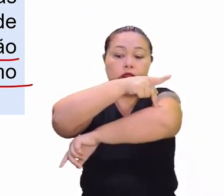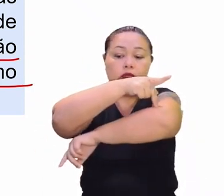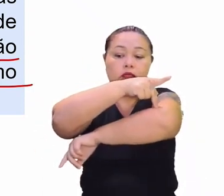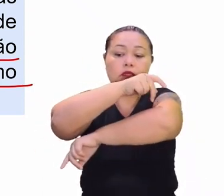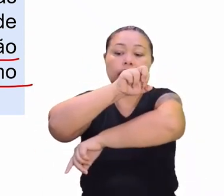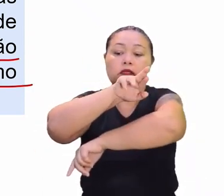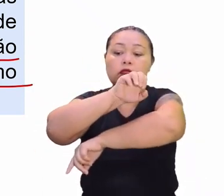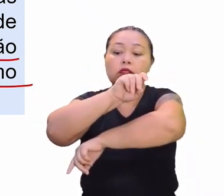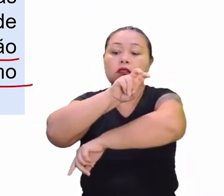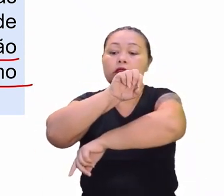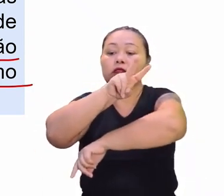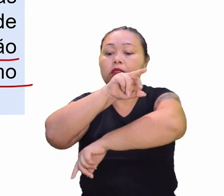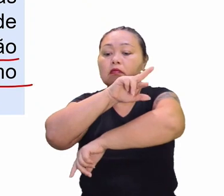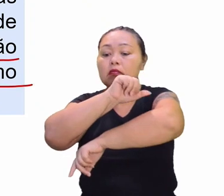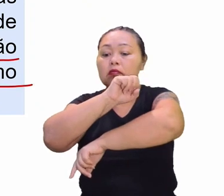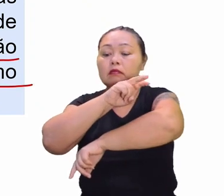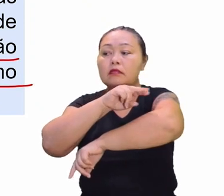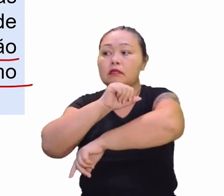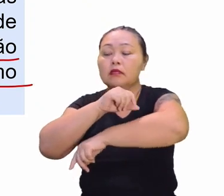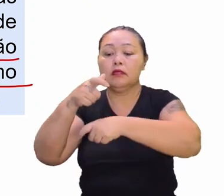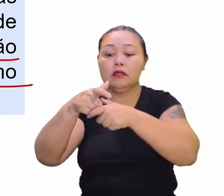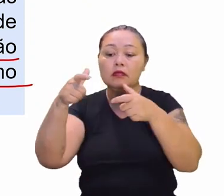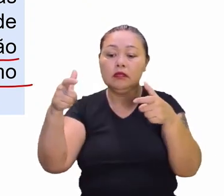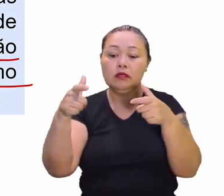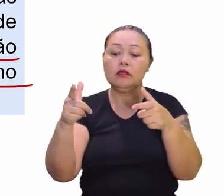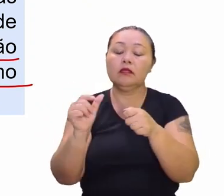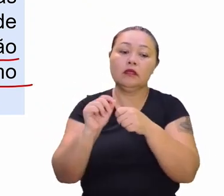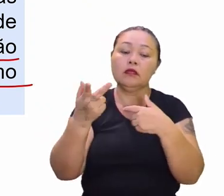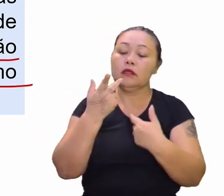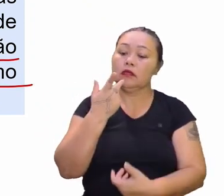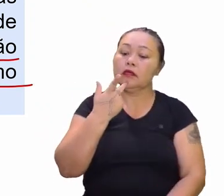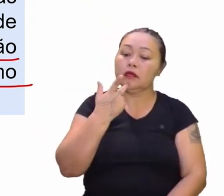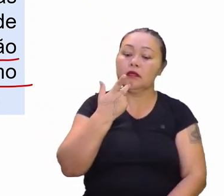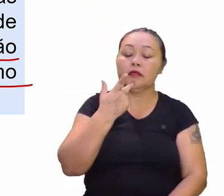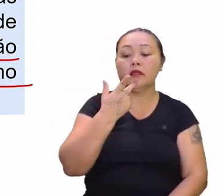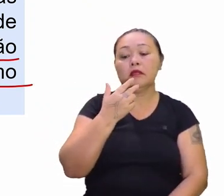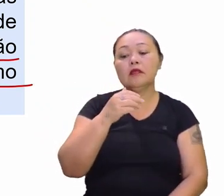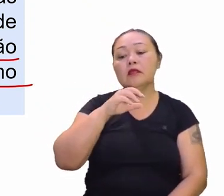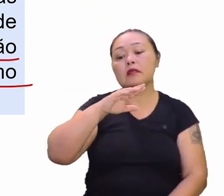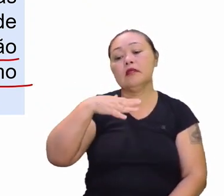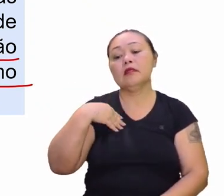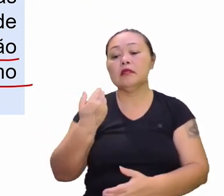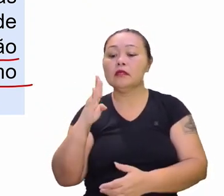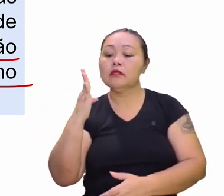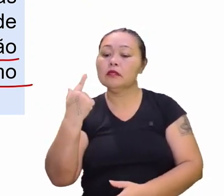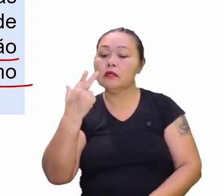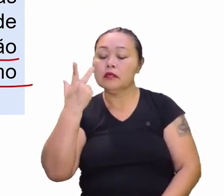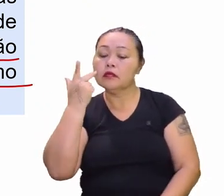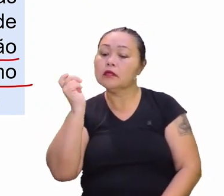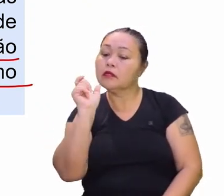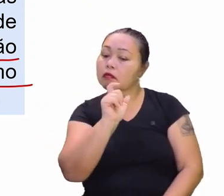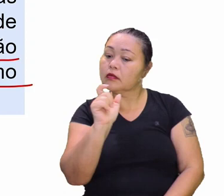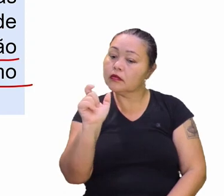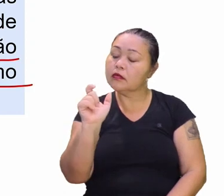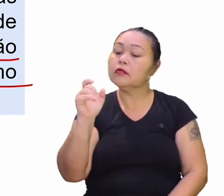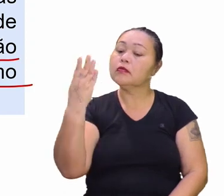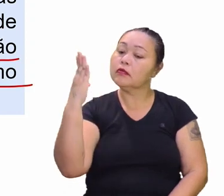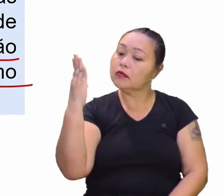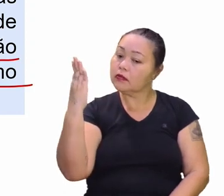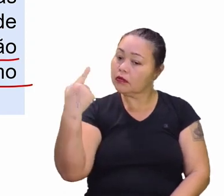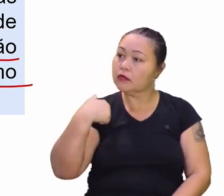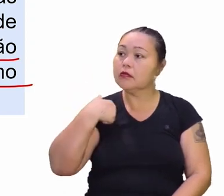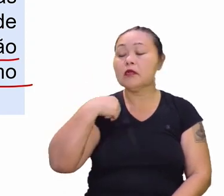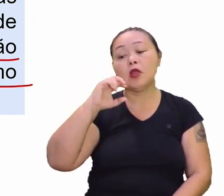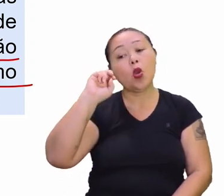e reserva. Beleza? A maior parte dela, quando a gente vê reserva biológica, toda vez que você ouvir falar de